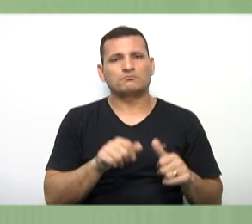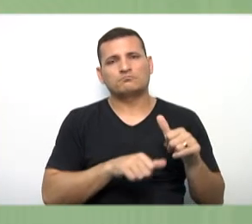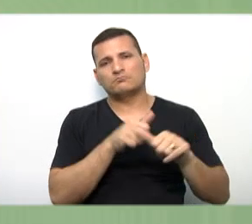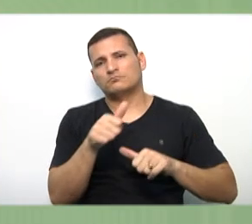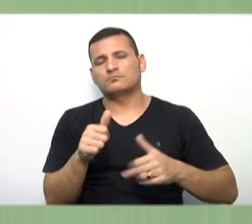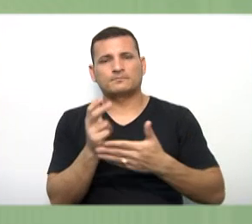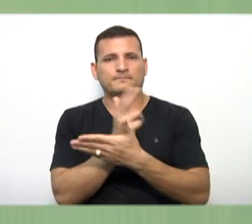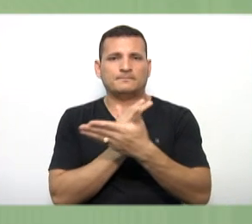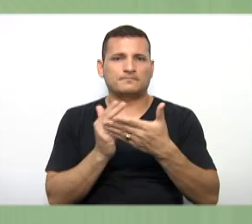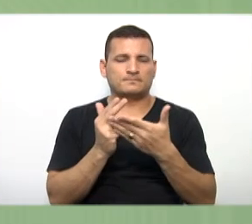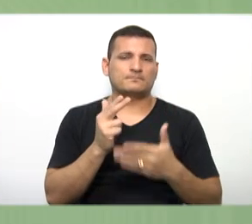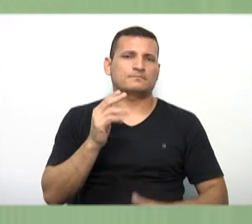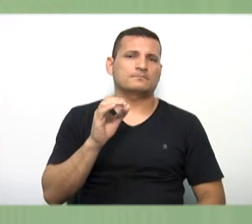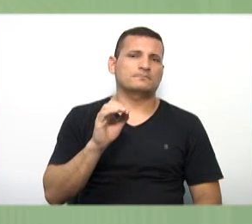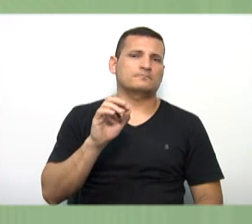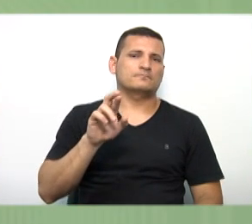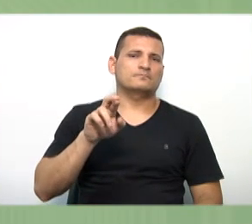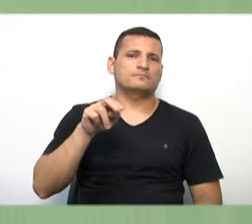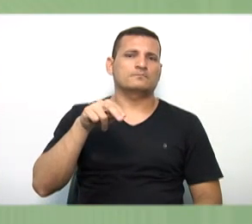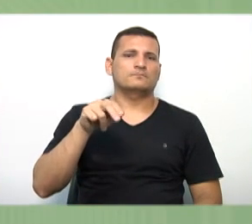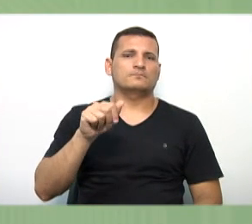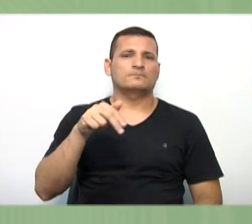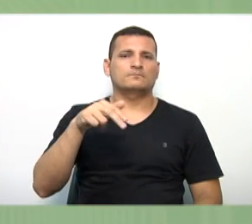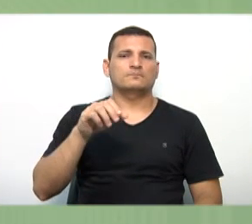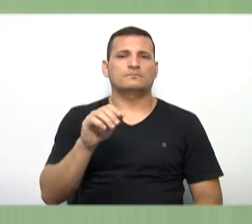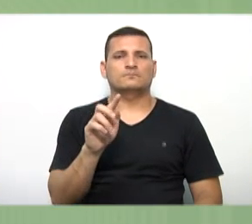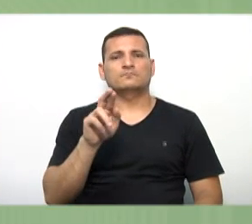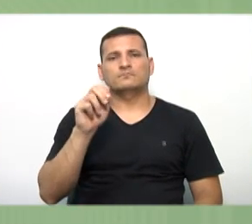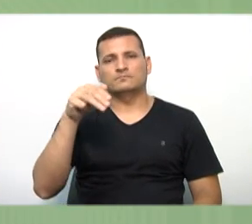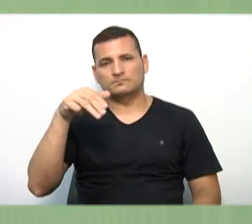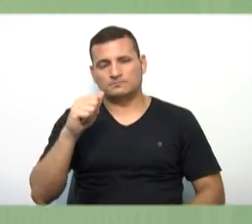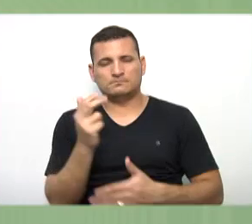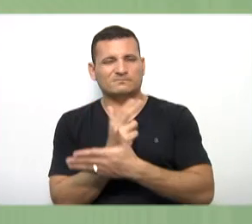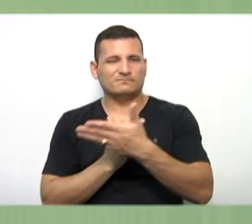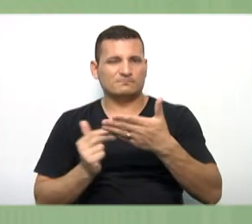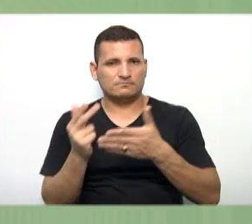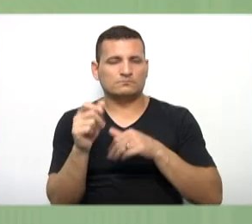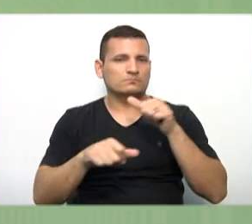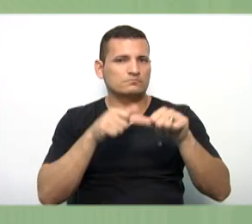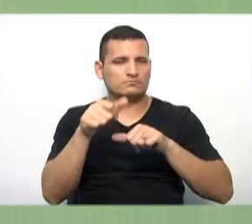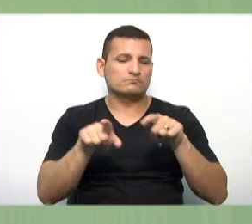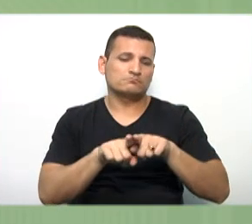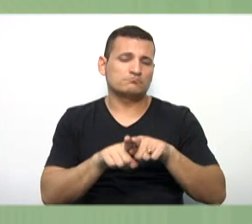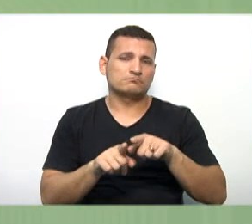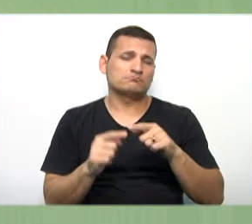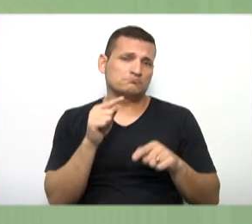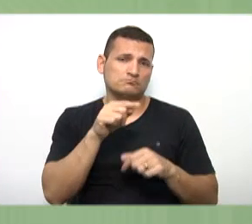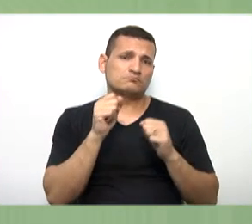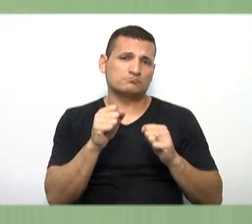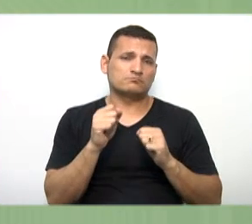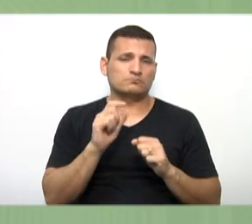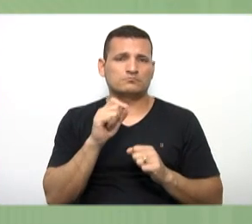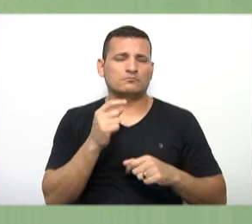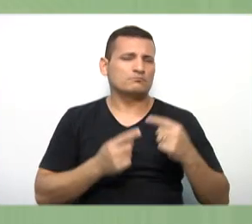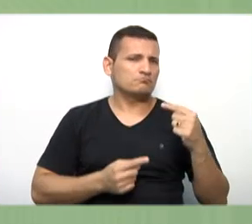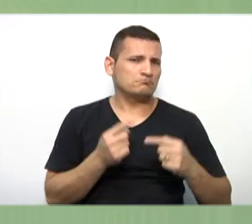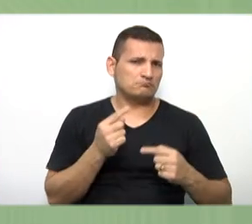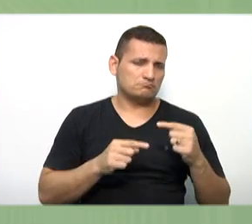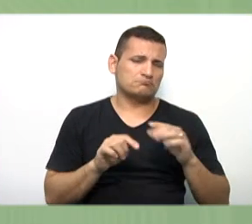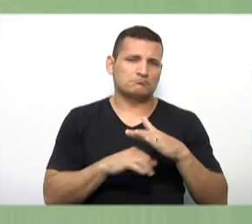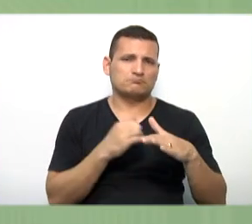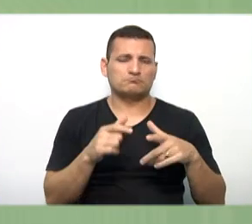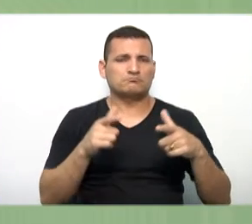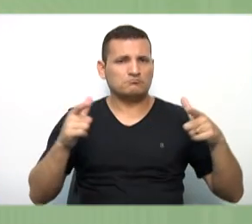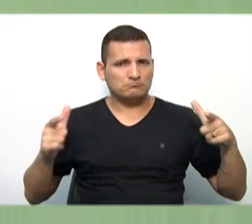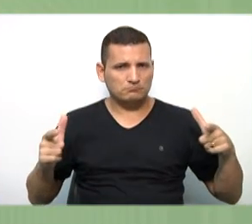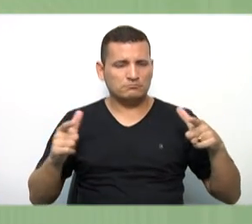já falamos bastante em relação a isso na nossa aula, porque isso pode ser decorrente de uma política de expansão da empresa